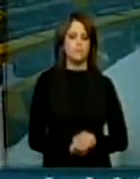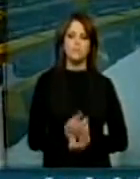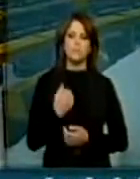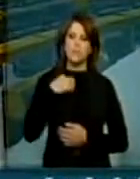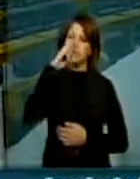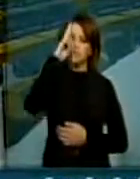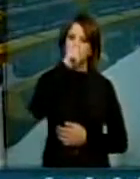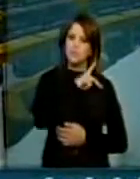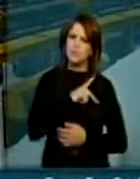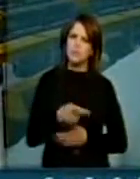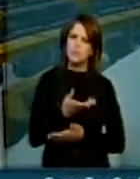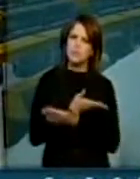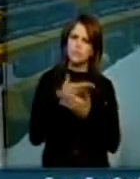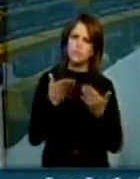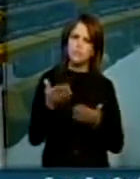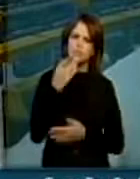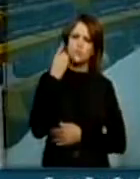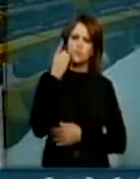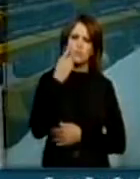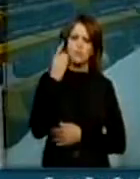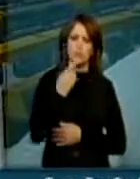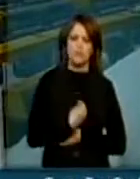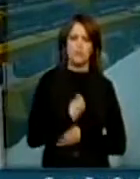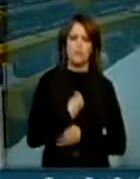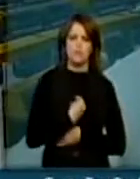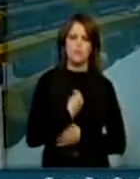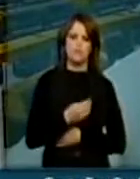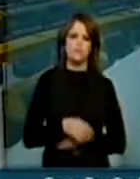Senhor presidente, senhoras e senhores parlamentares,